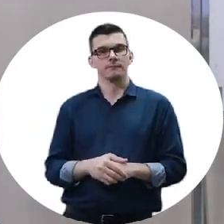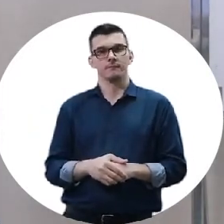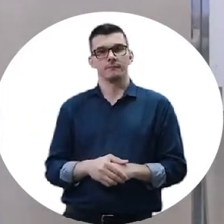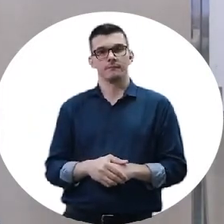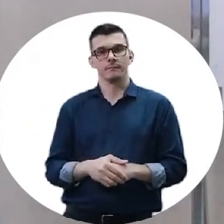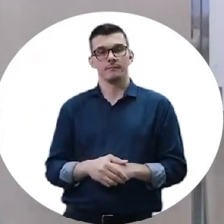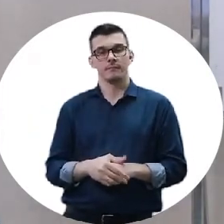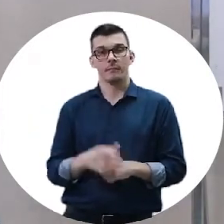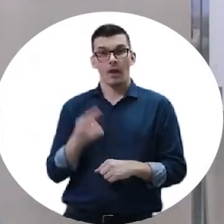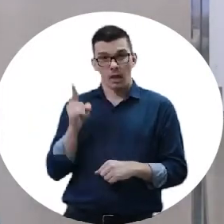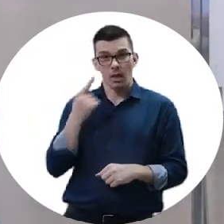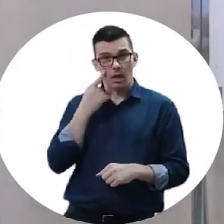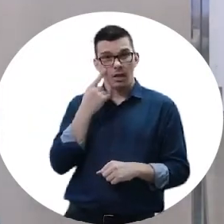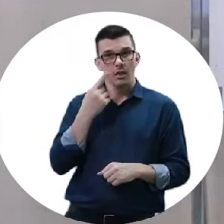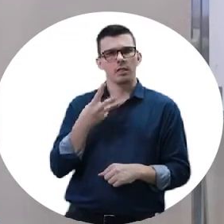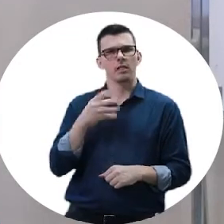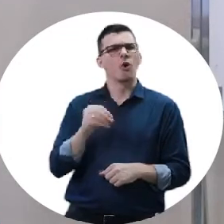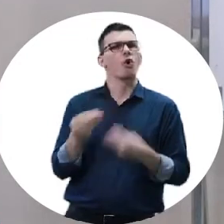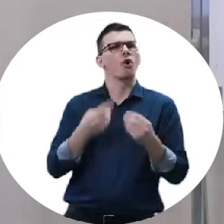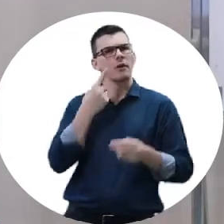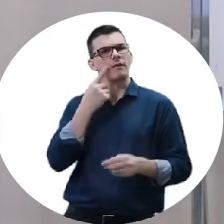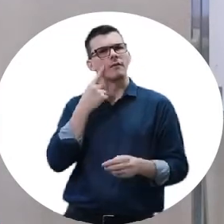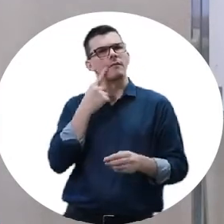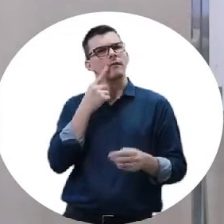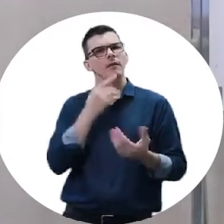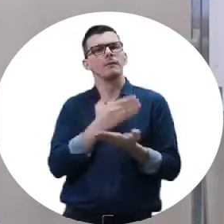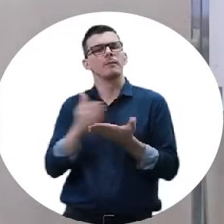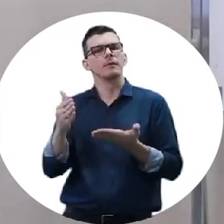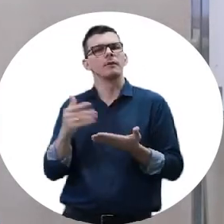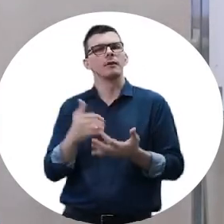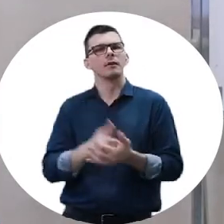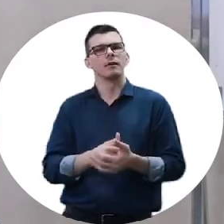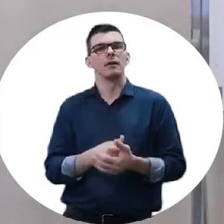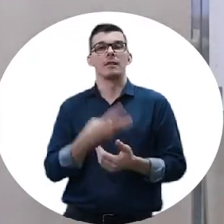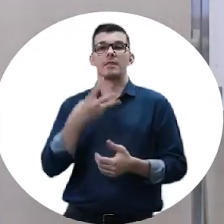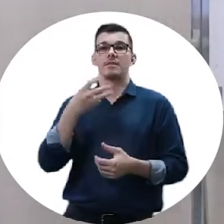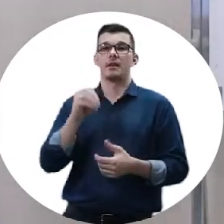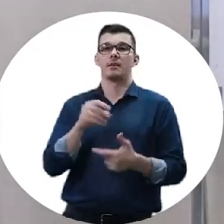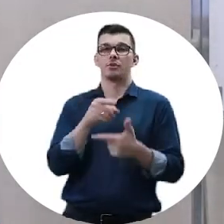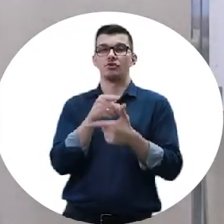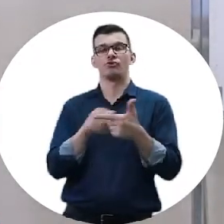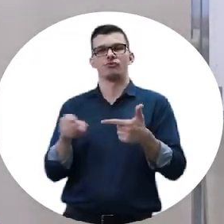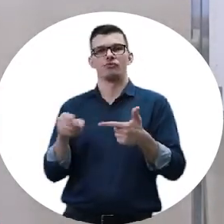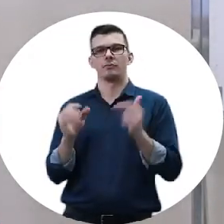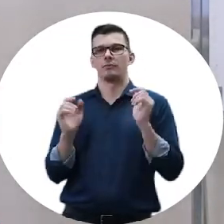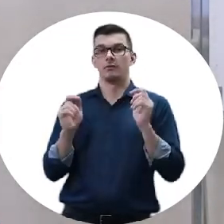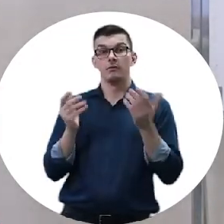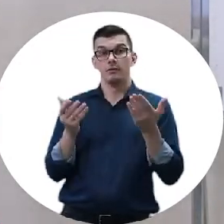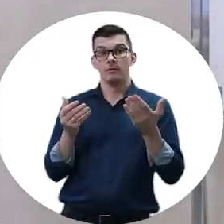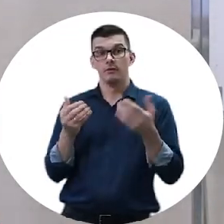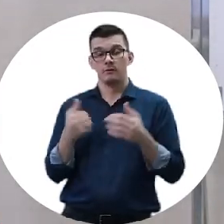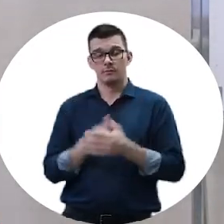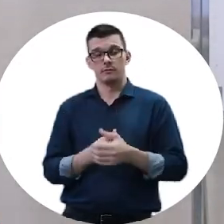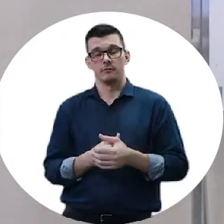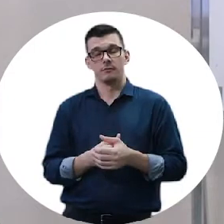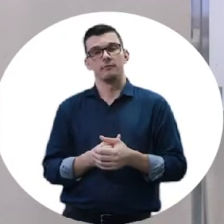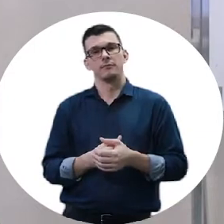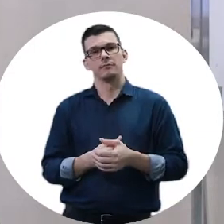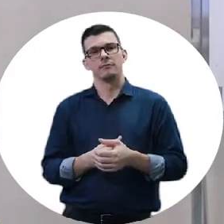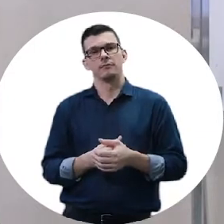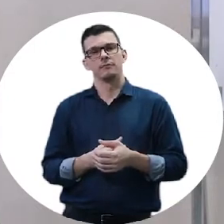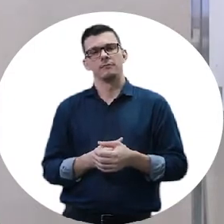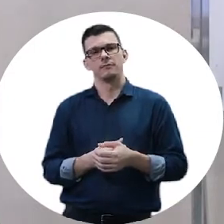G, que dá 30. Então como que eu faço para achar a aceleração? Pega esse 30 e divido pela soma da massa. Qual a soma da massa? 30 dividido